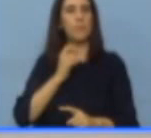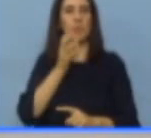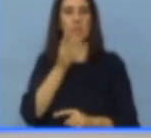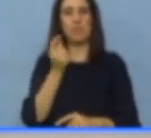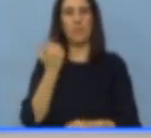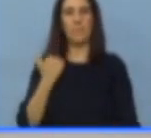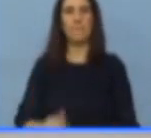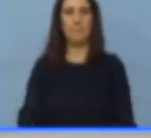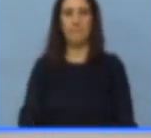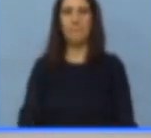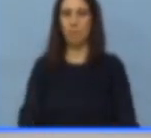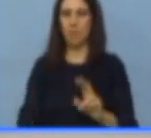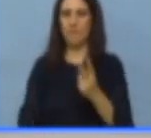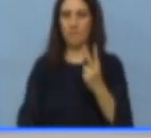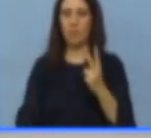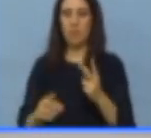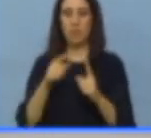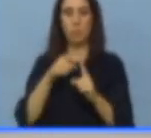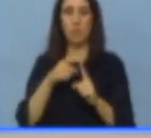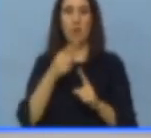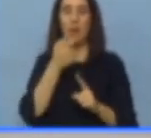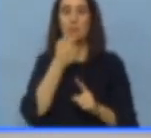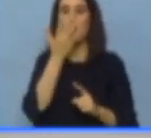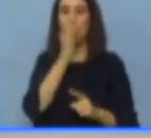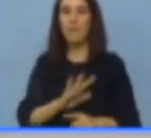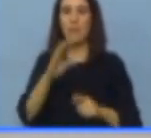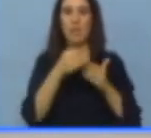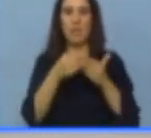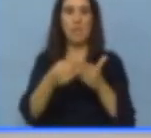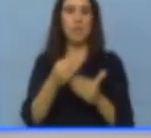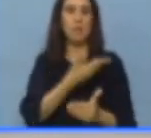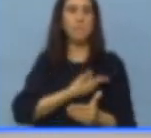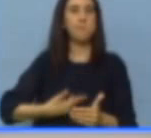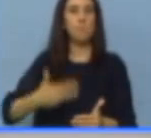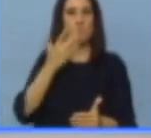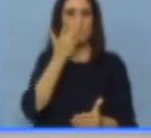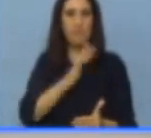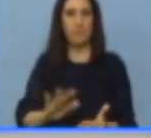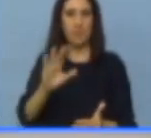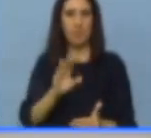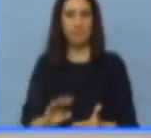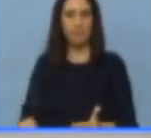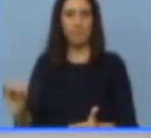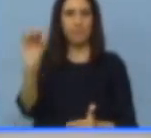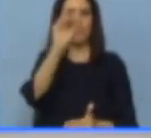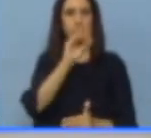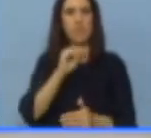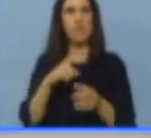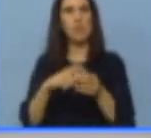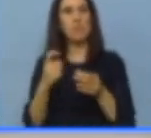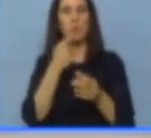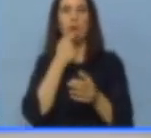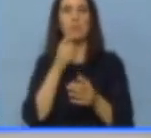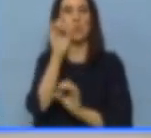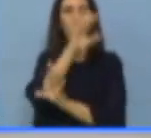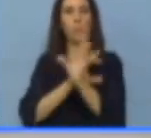uma liderança africana. Normalmente a tendência era, por exemplo, na África, as províncias e as delegações serem lideradas por um